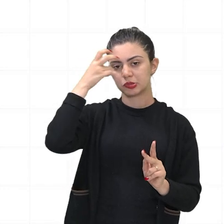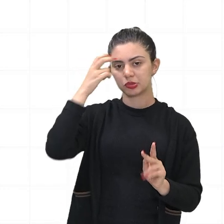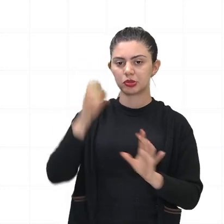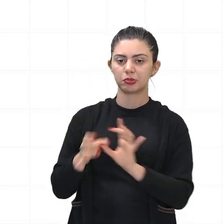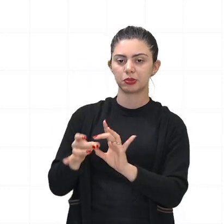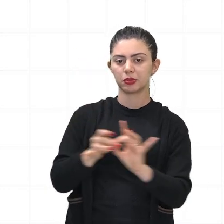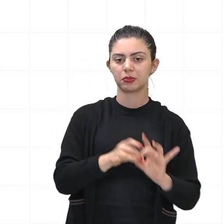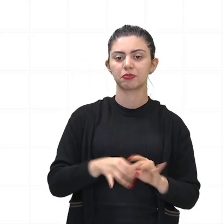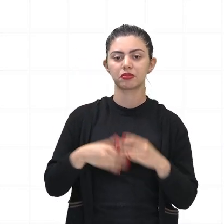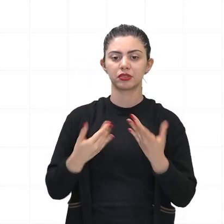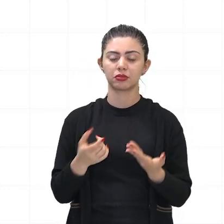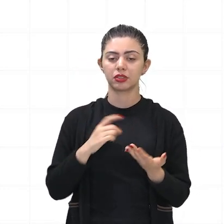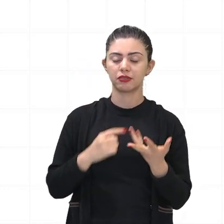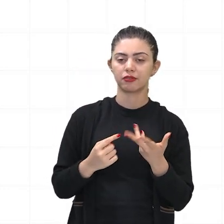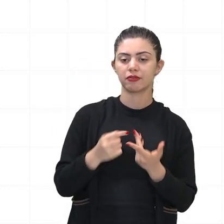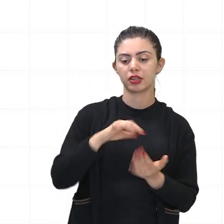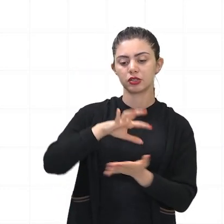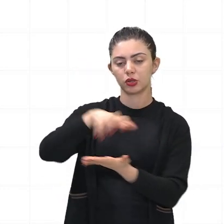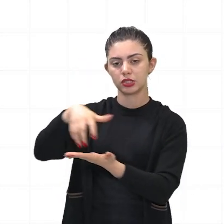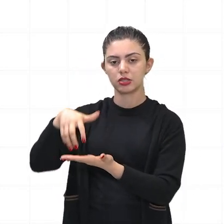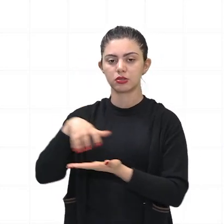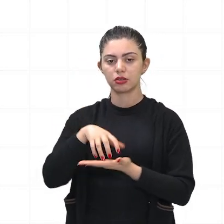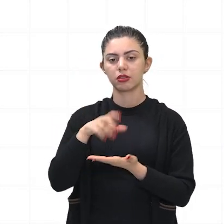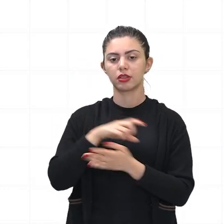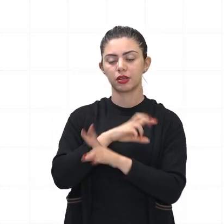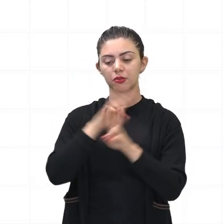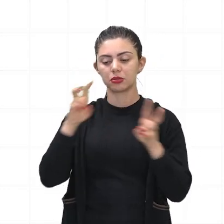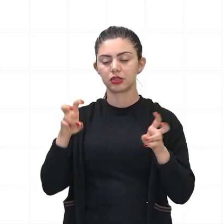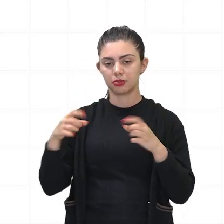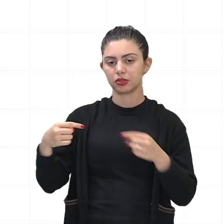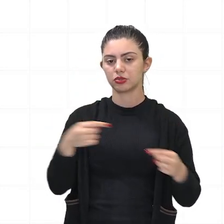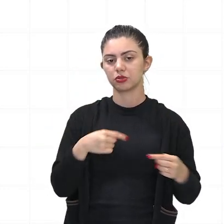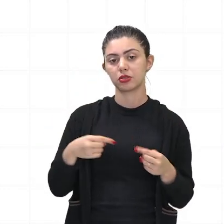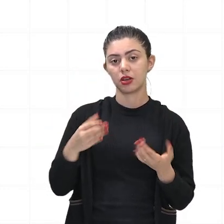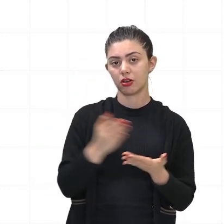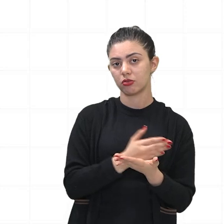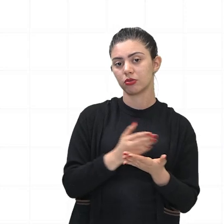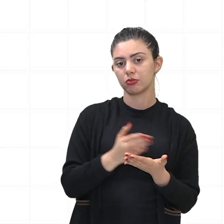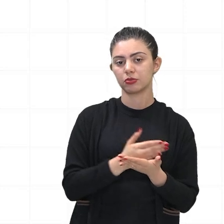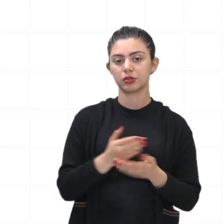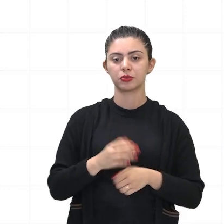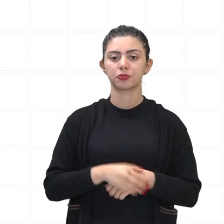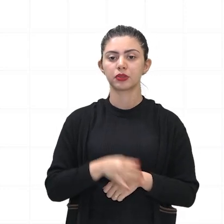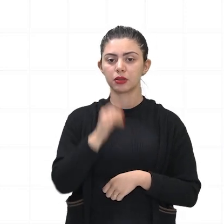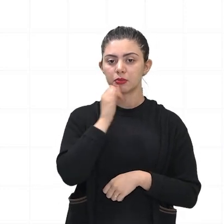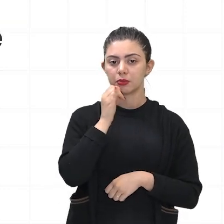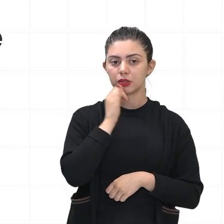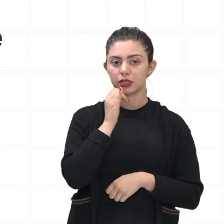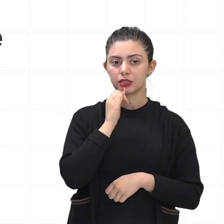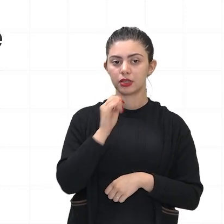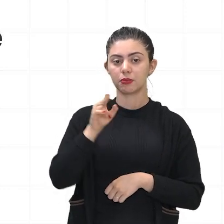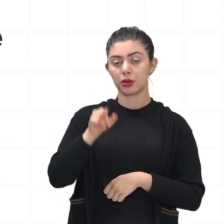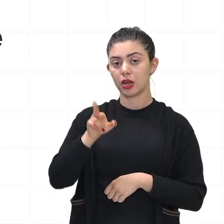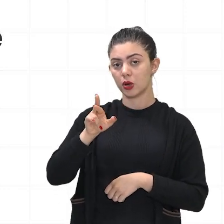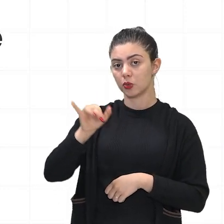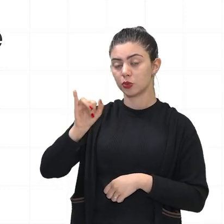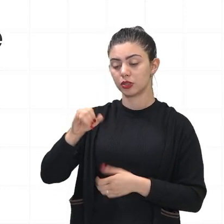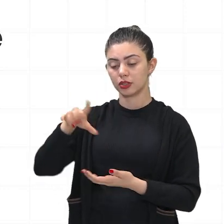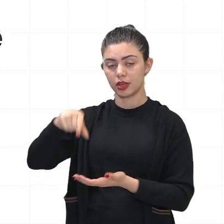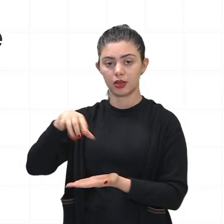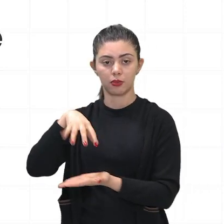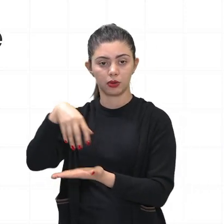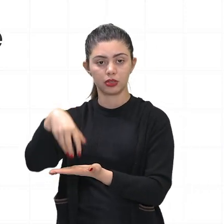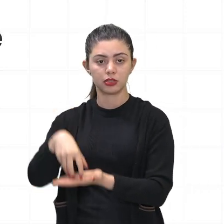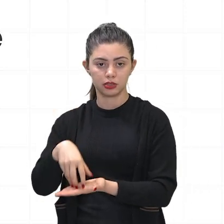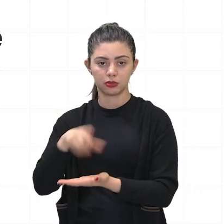Temos várias organizações que têm como foco essa temática, e vamos ver algumas. Né? Por exemplo, a URI. A URI